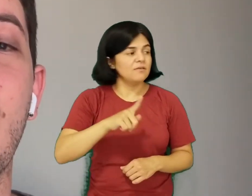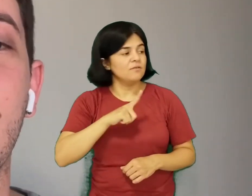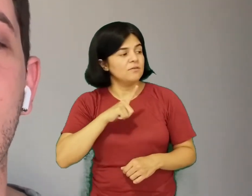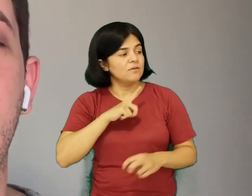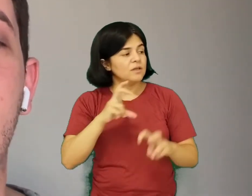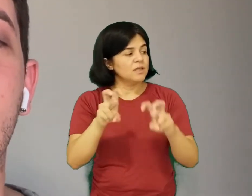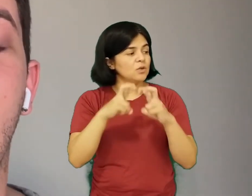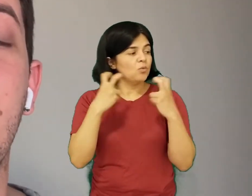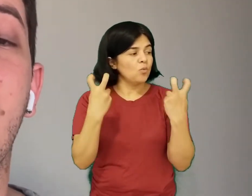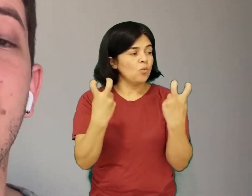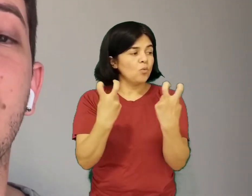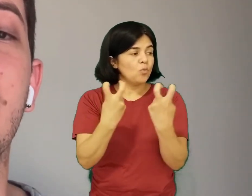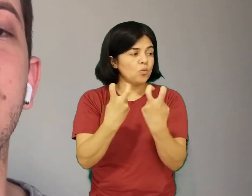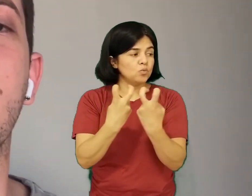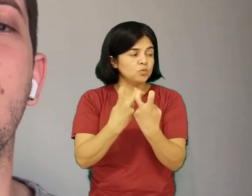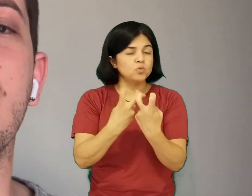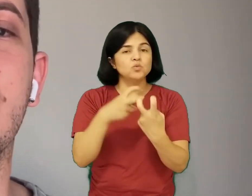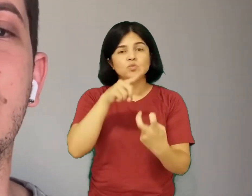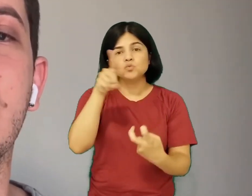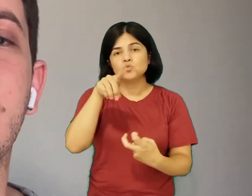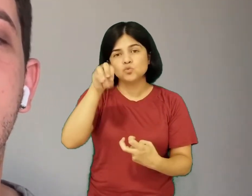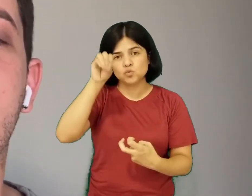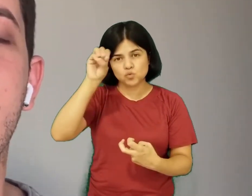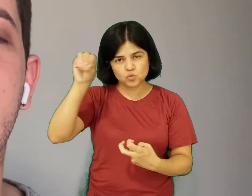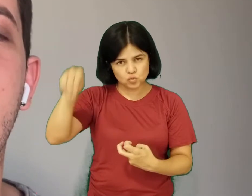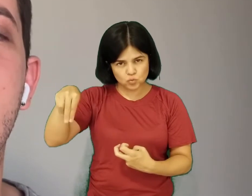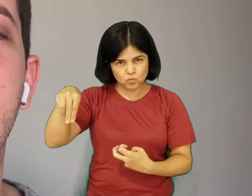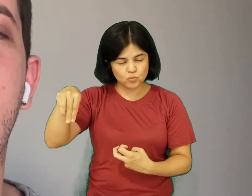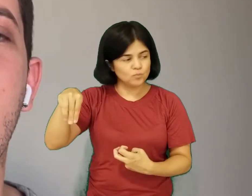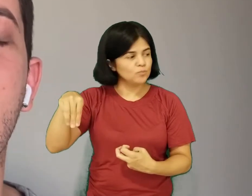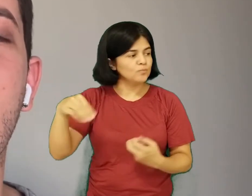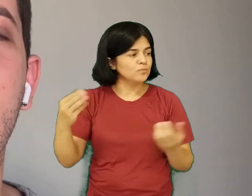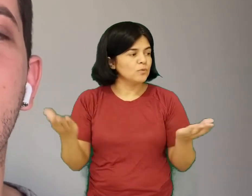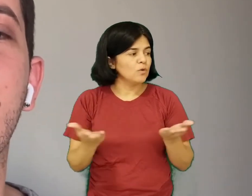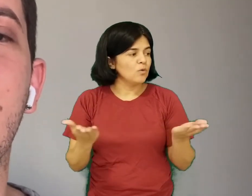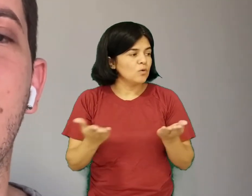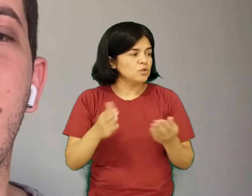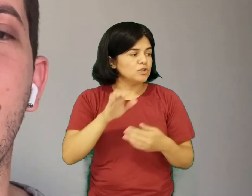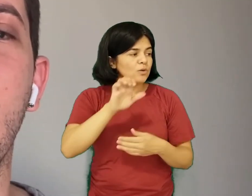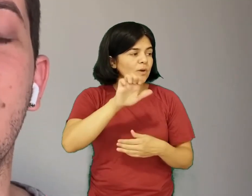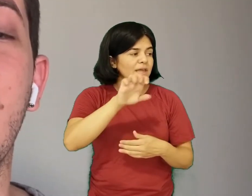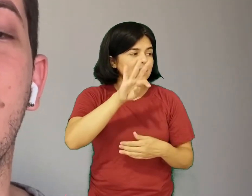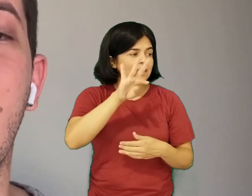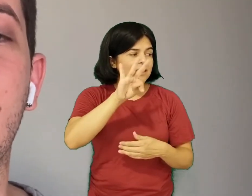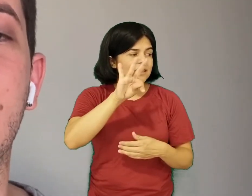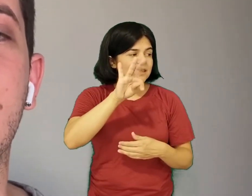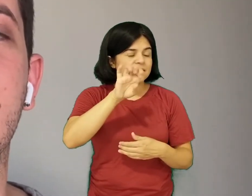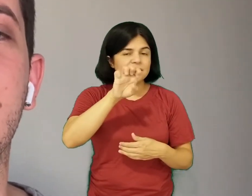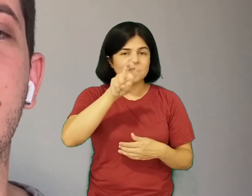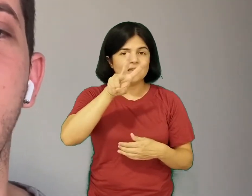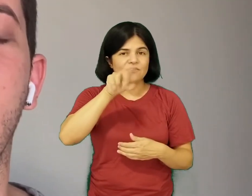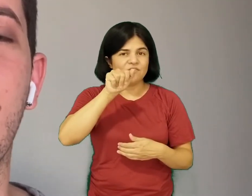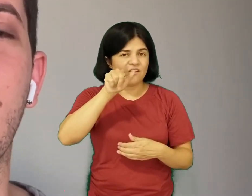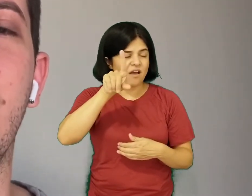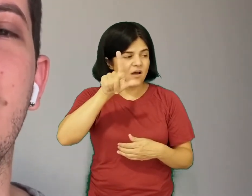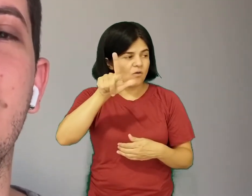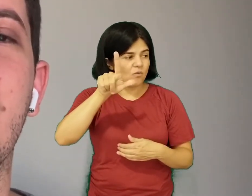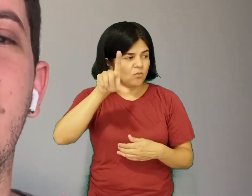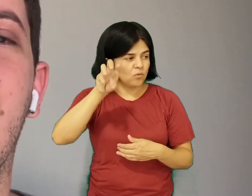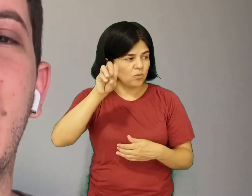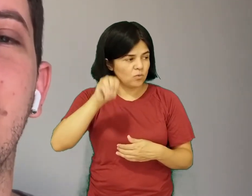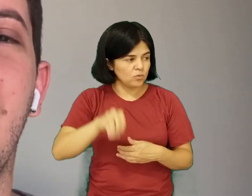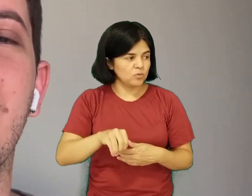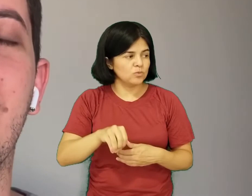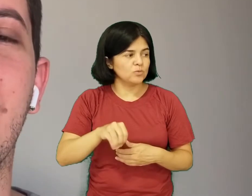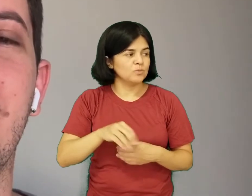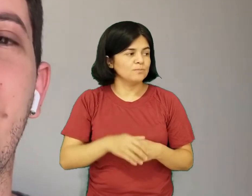um culto pelo aplicativo Zoom. Dessa vez, quem dará o estudo é o Etevaldo, o nosso obreiro,